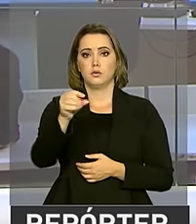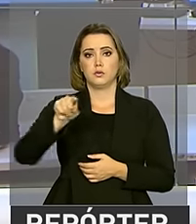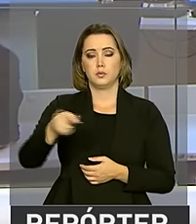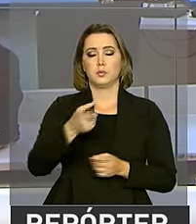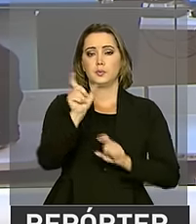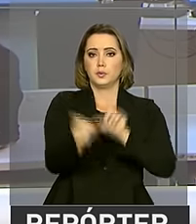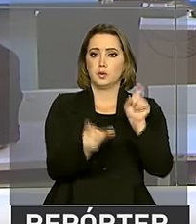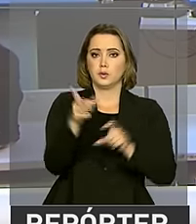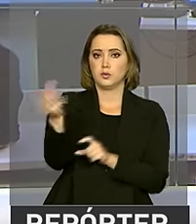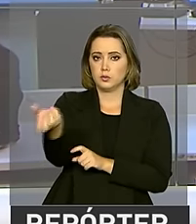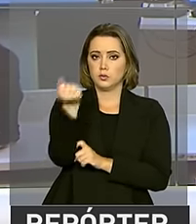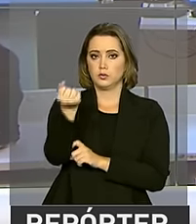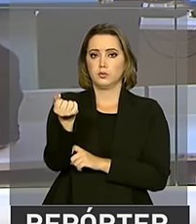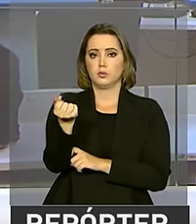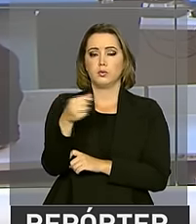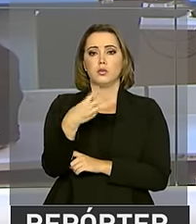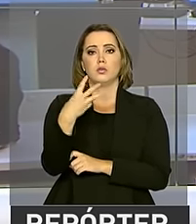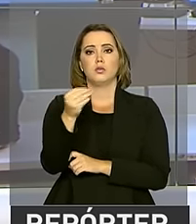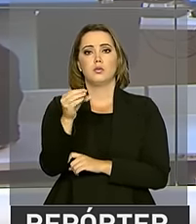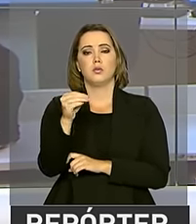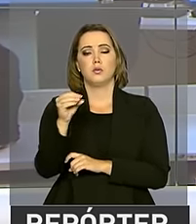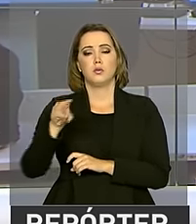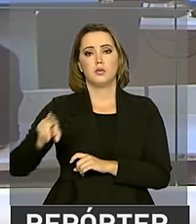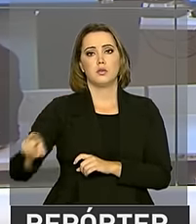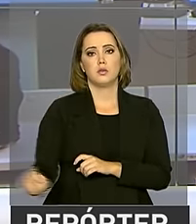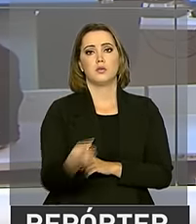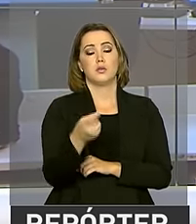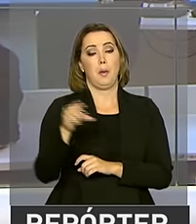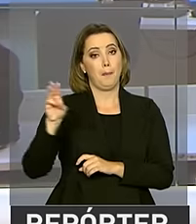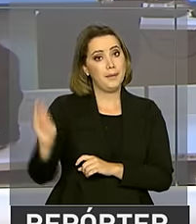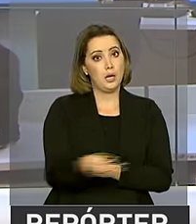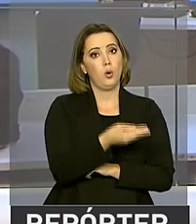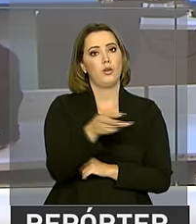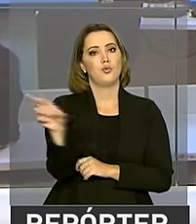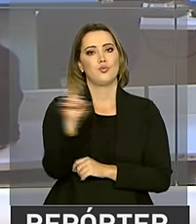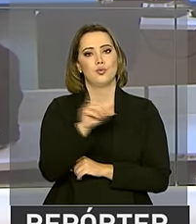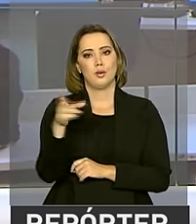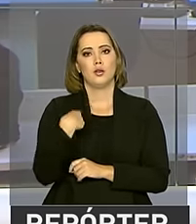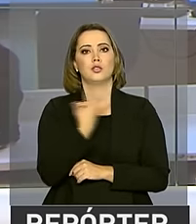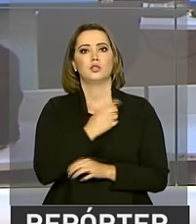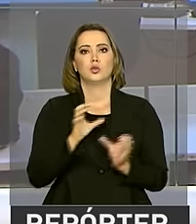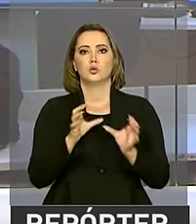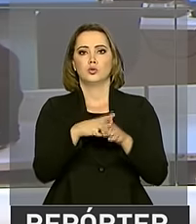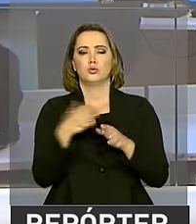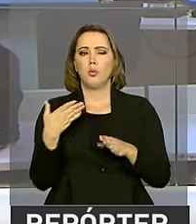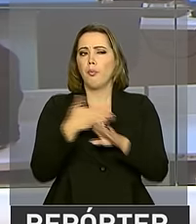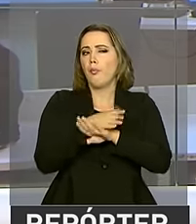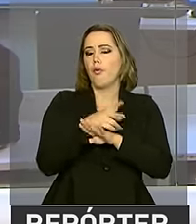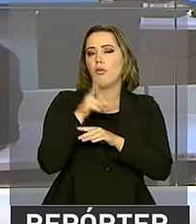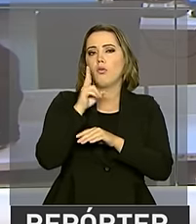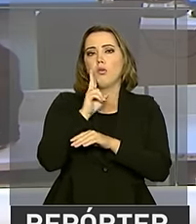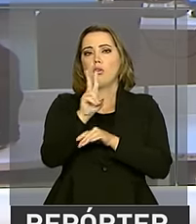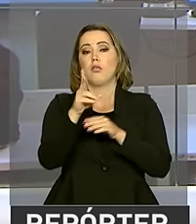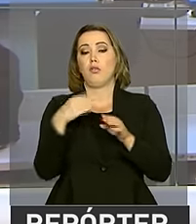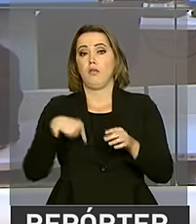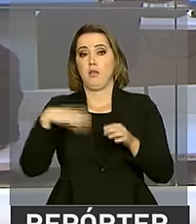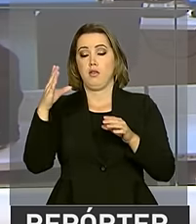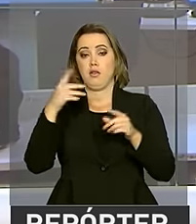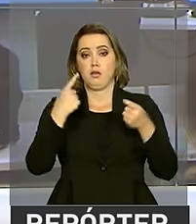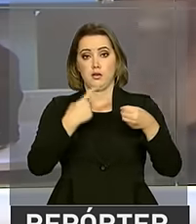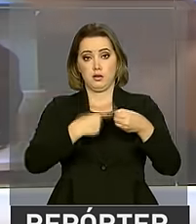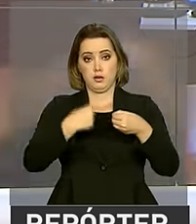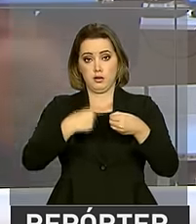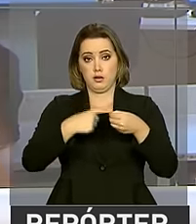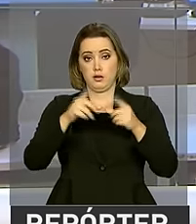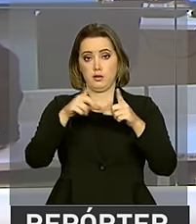Dinheiro O que representa R 300 milhões deais nossa equipe foi até uma das Agências da Caixa Econômica Federal aqui em Brasília para